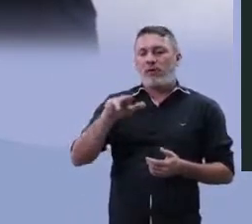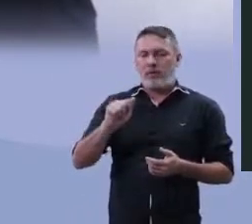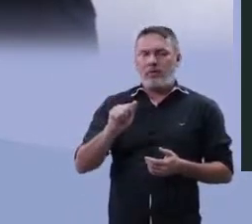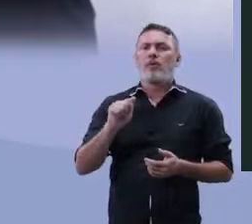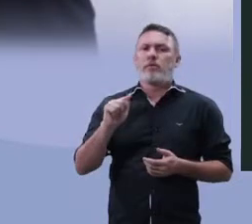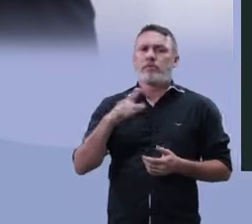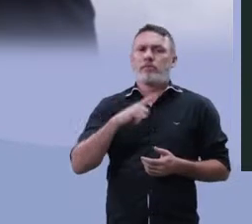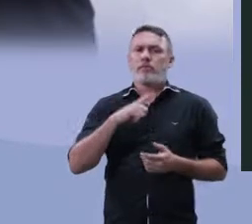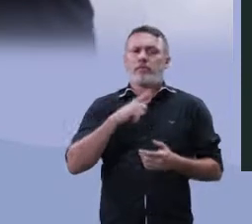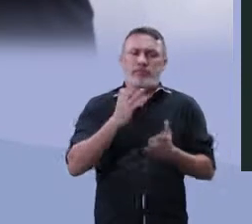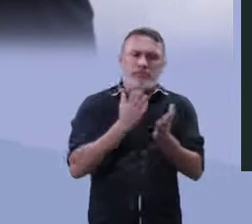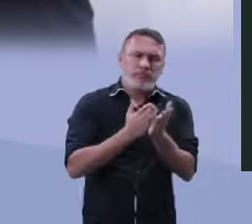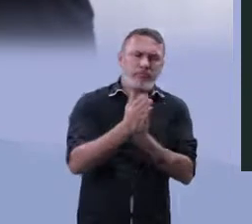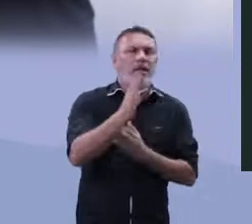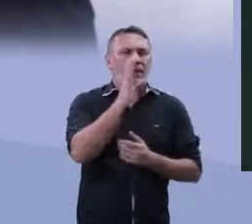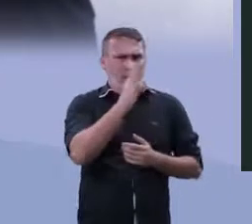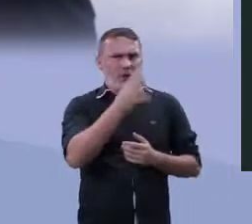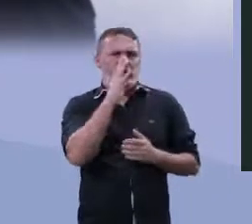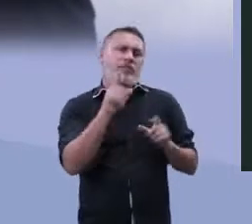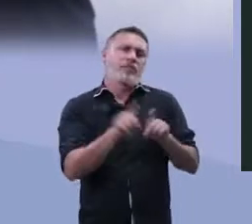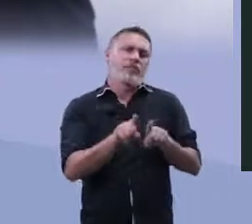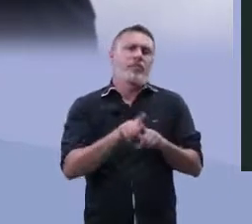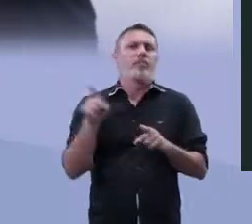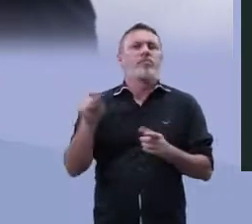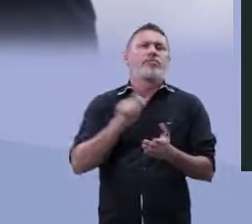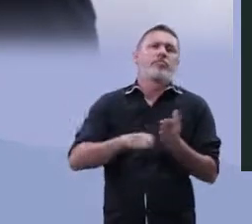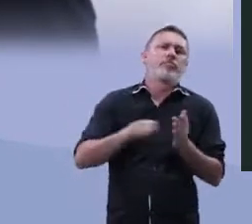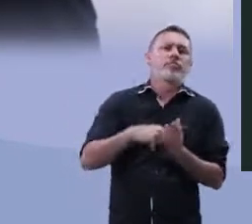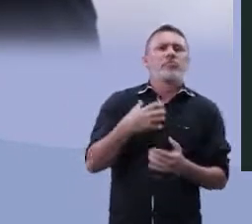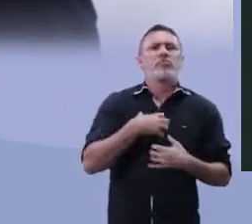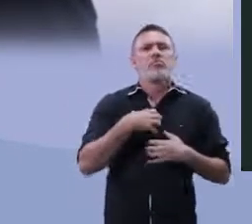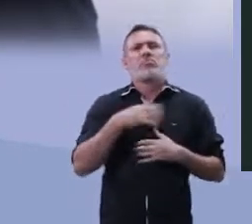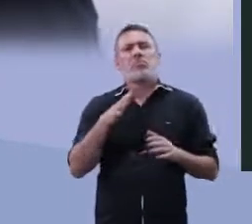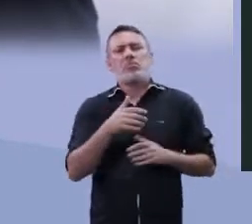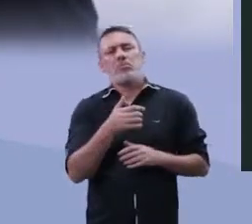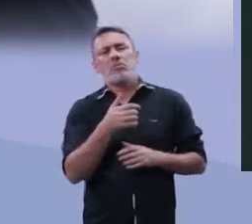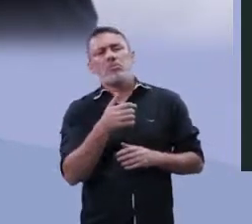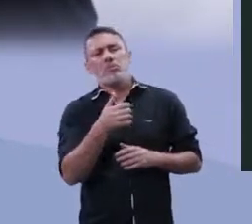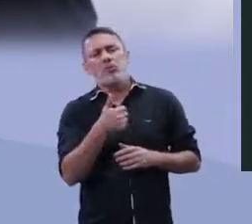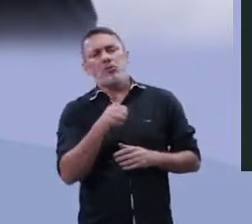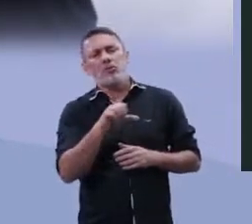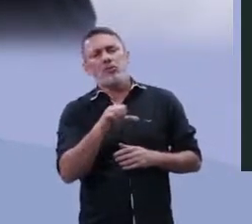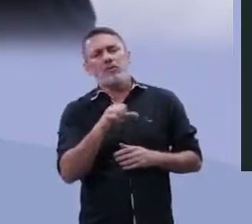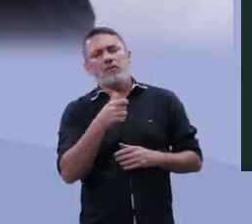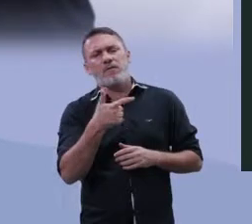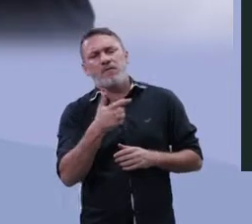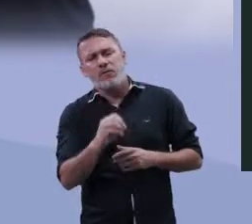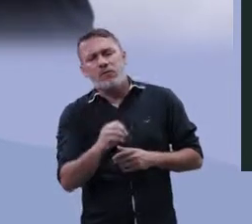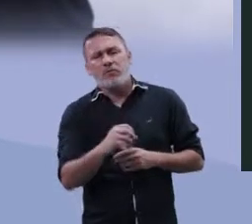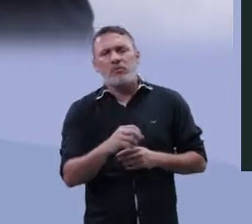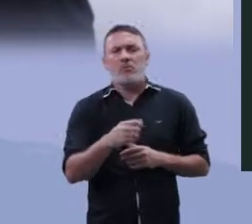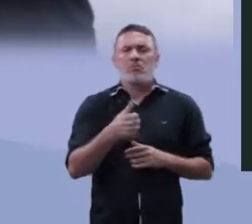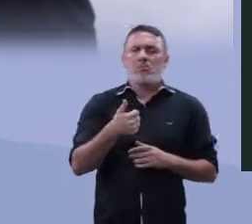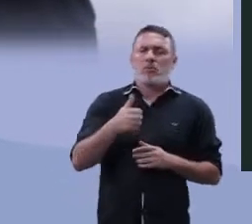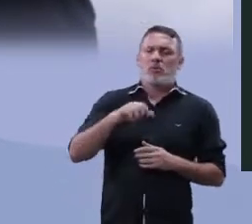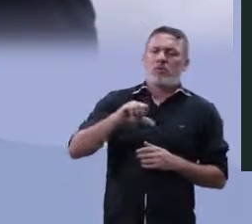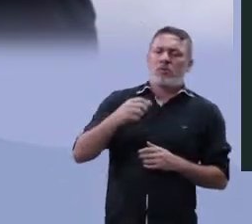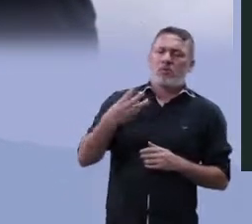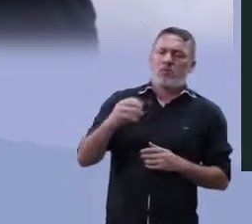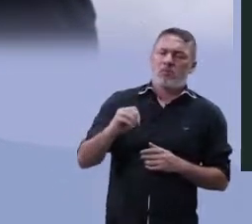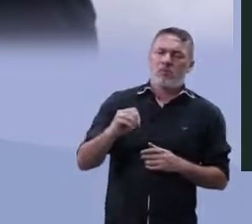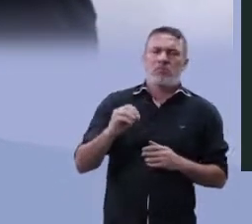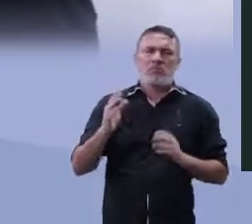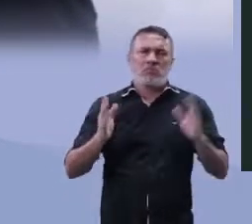também bastante crítico. Oliveira Viana está escrevendo ali entre as décadas de 20 e 30. Né? Então,